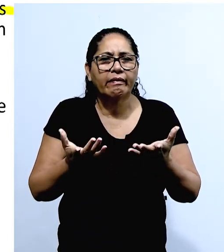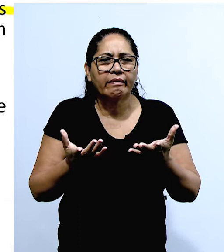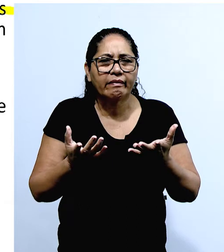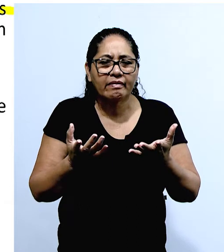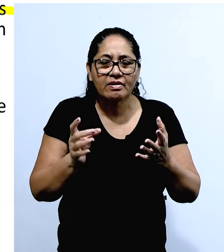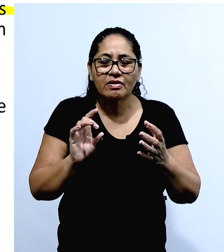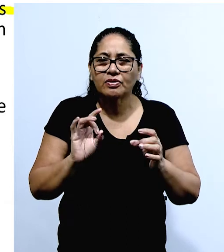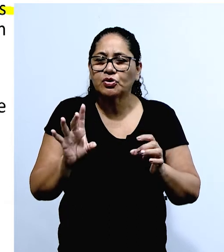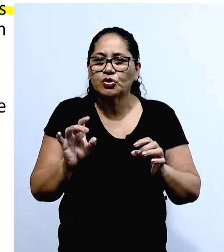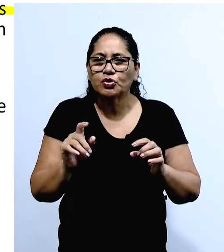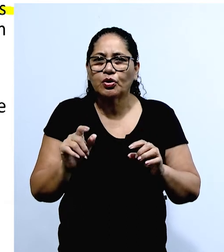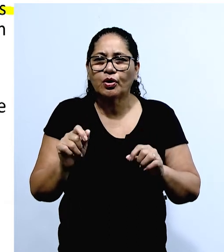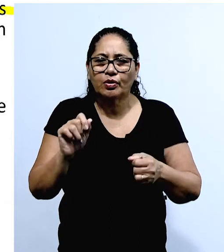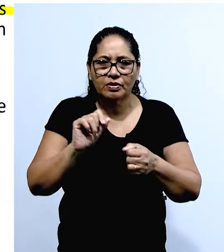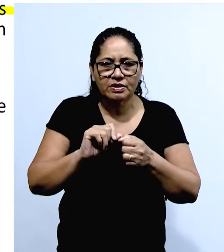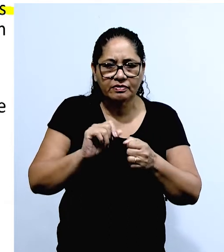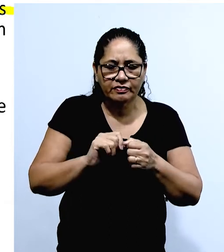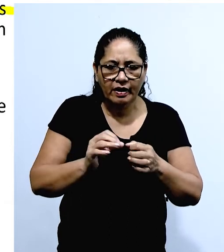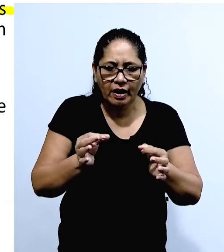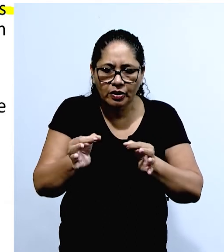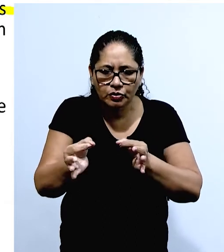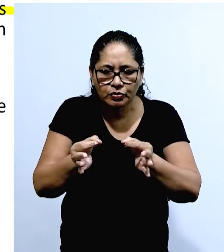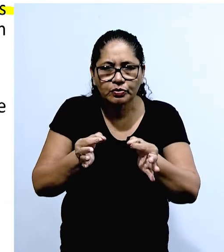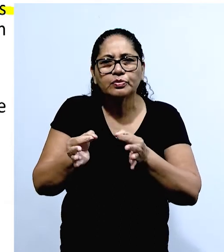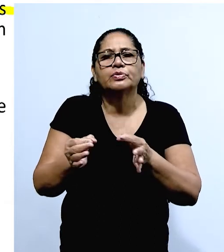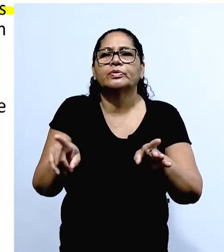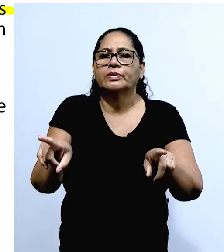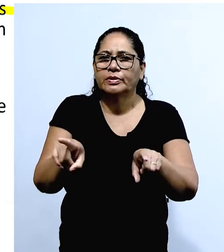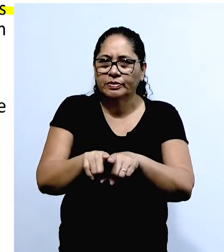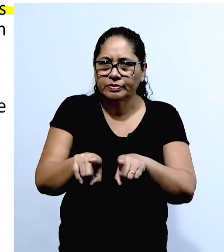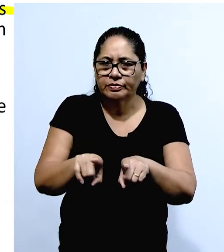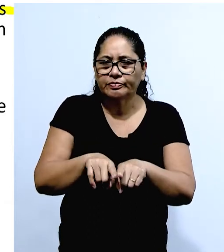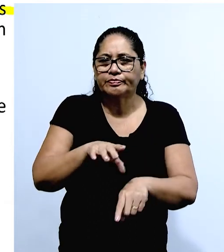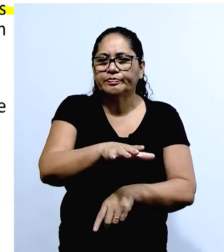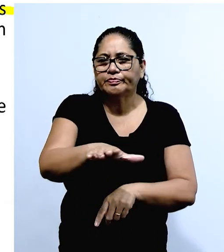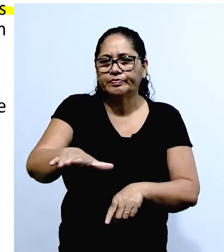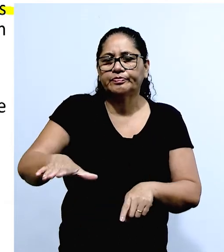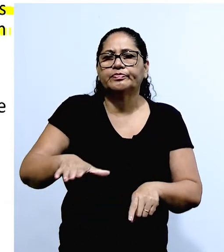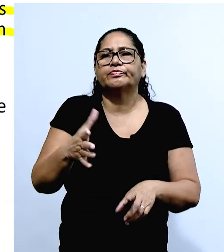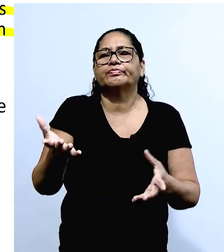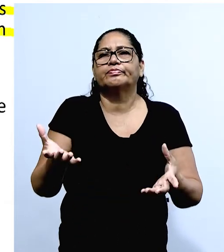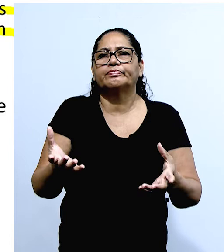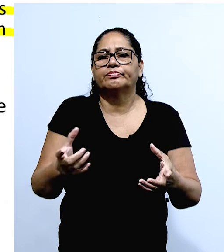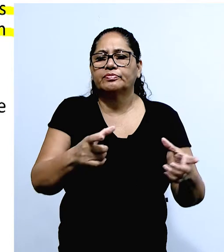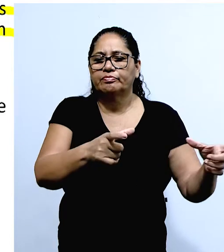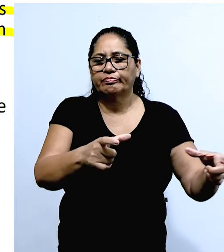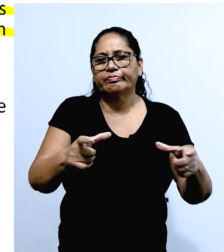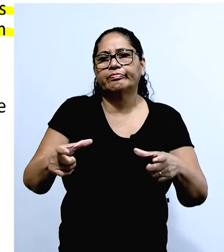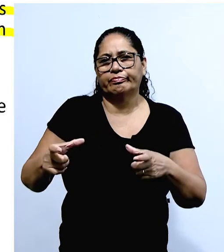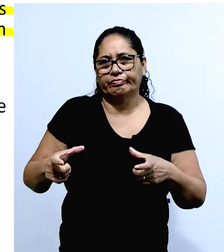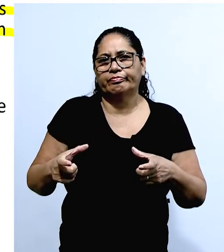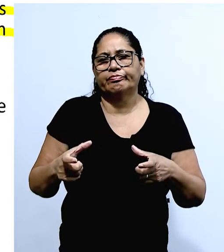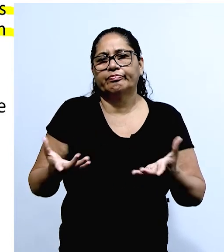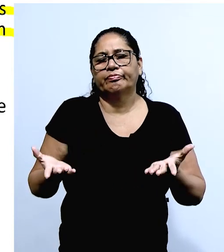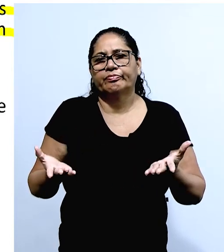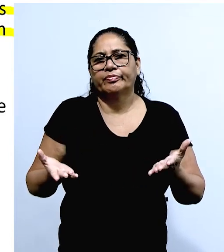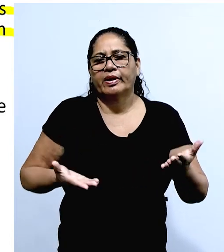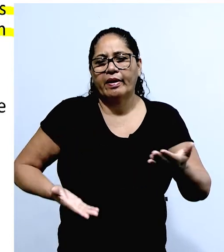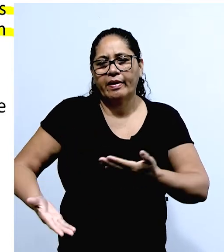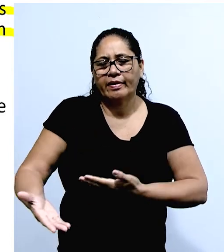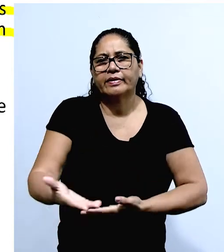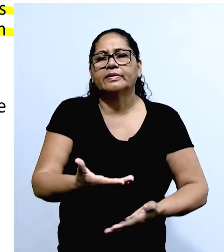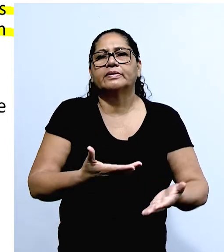só o que se faz, mas analisando-se também o espaço que a unidade pretende ocupar em